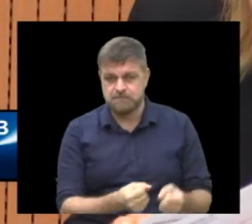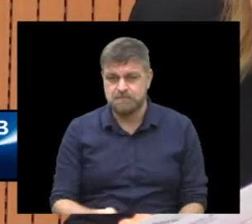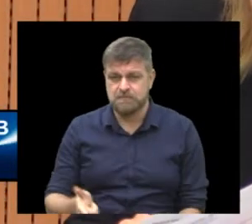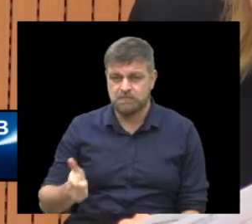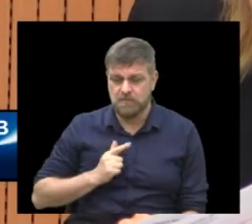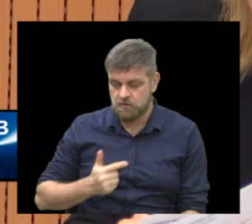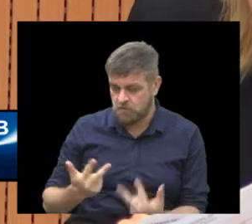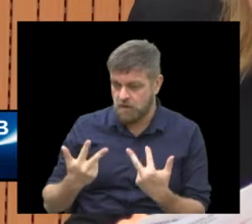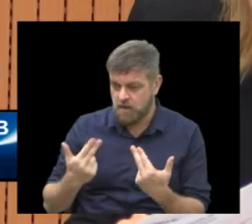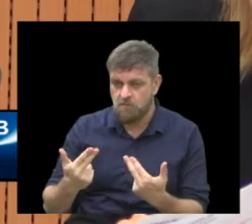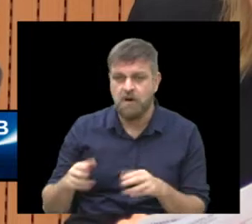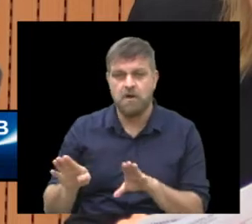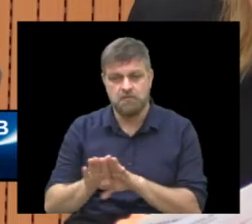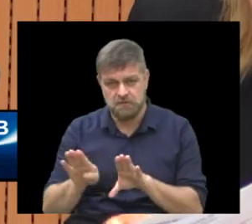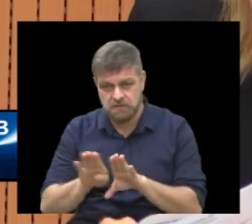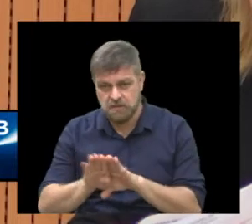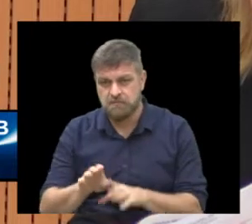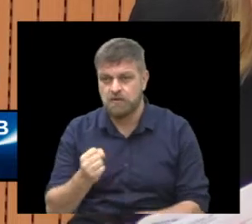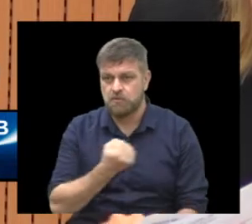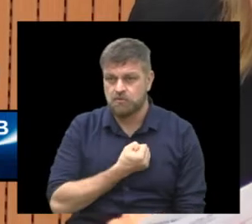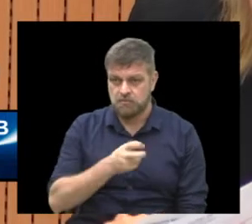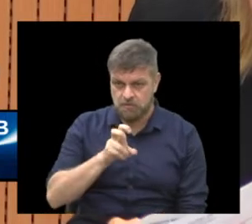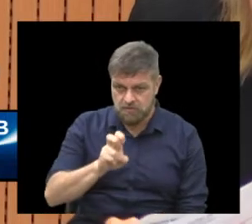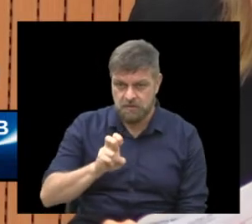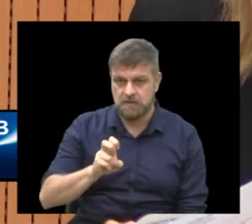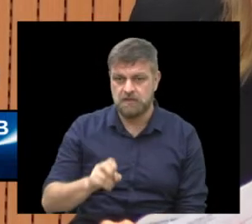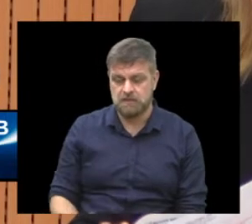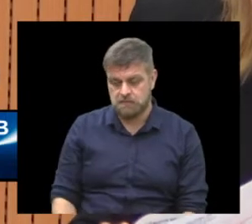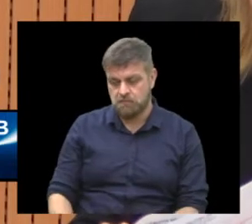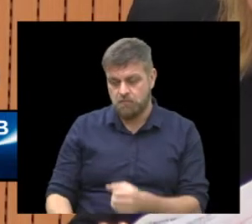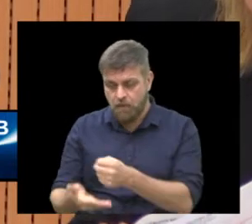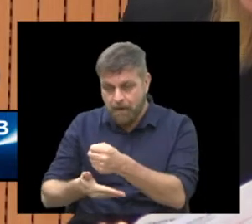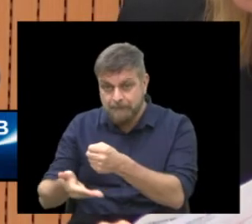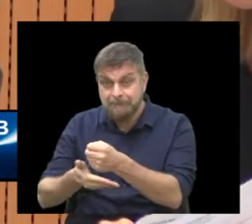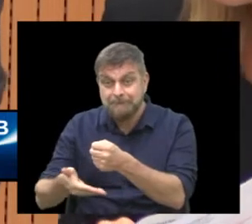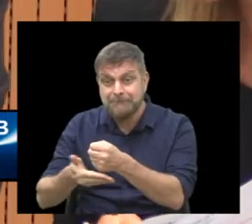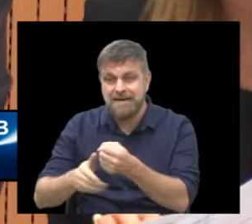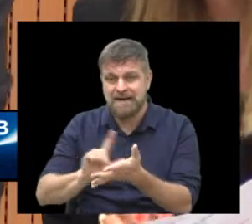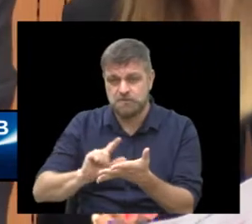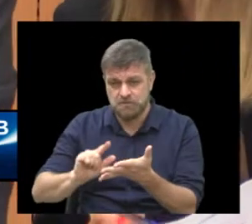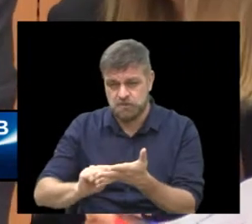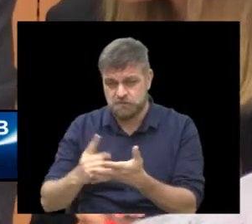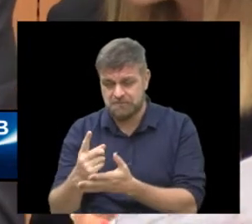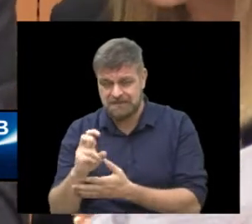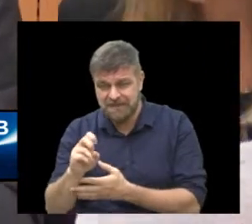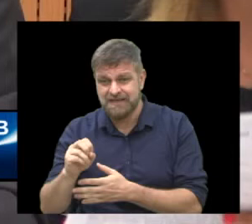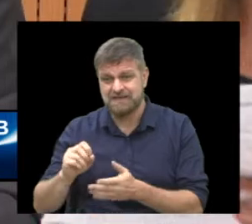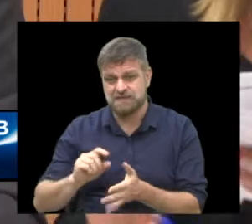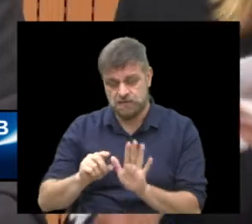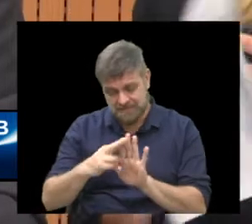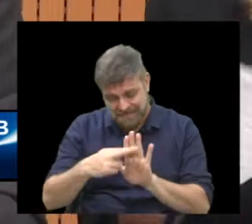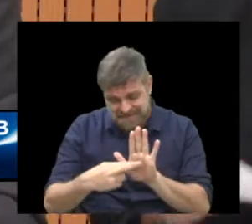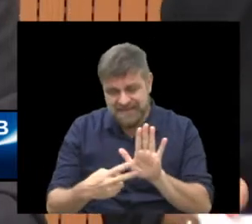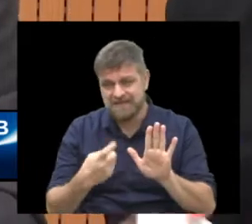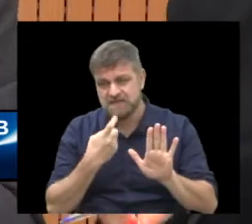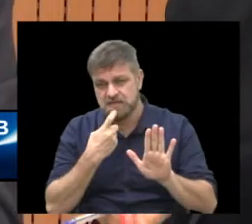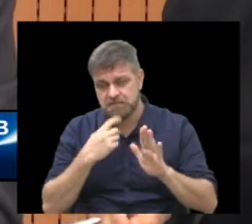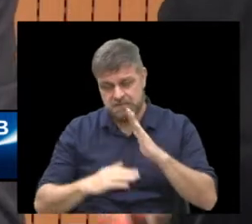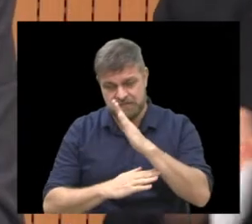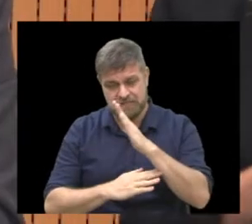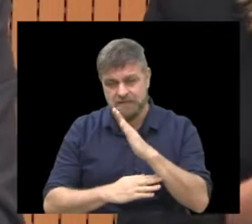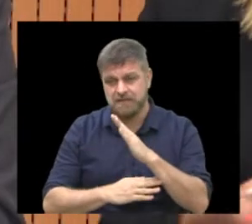mesmo sentido, estou retirando o item 5º com base no artigo 25, inciso 1, letra K, do Regimento Interno.